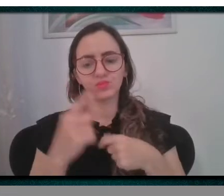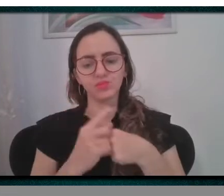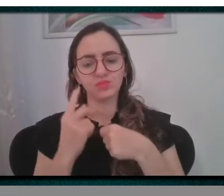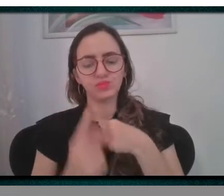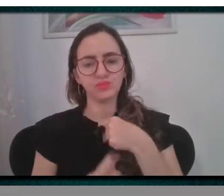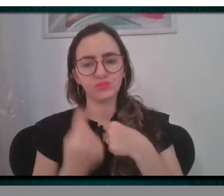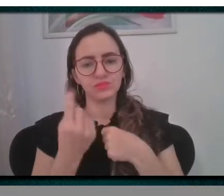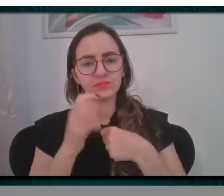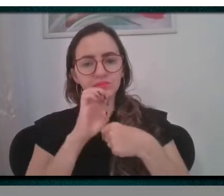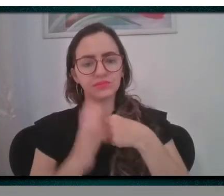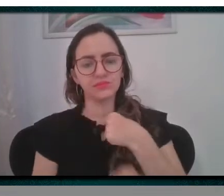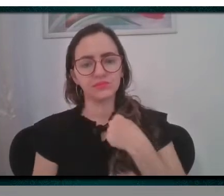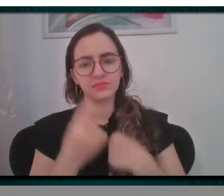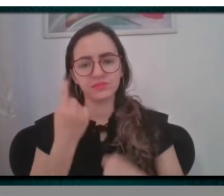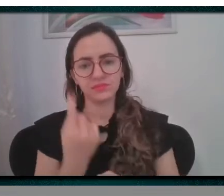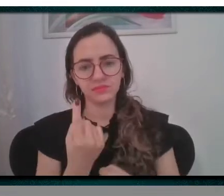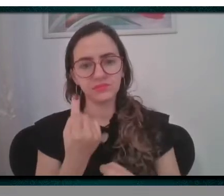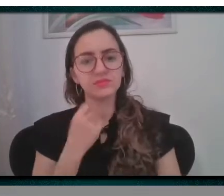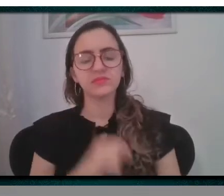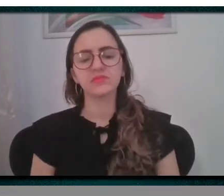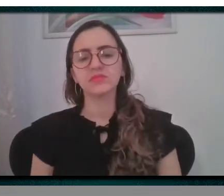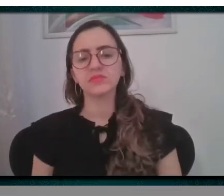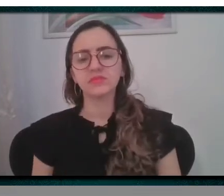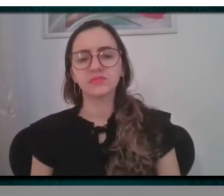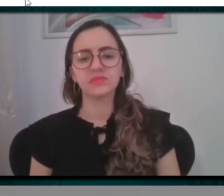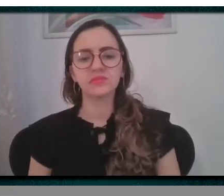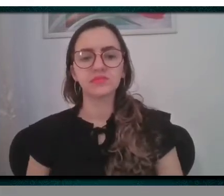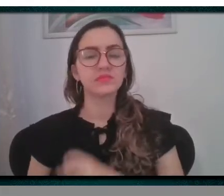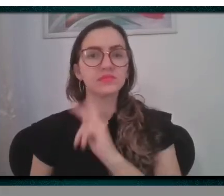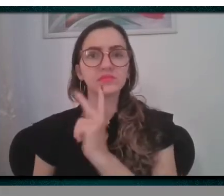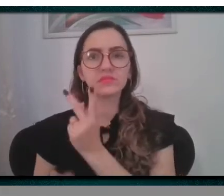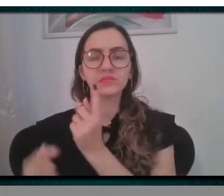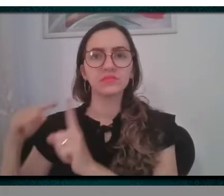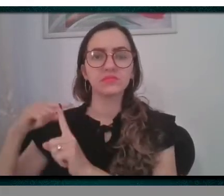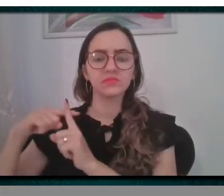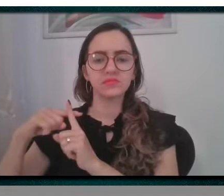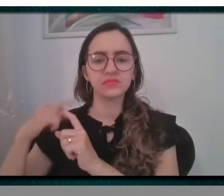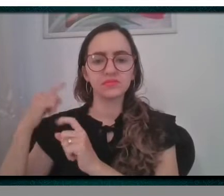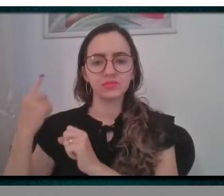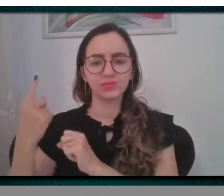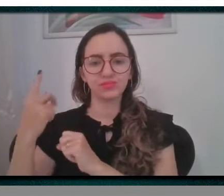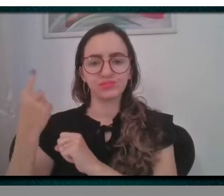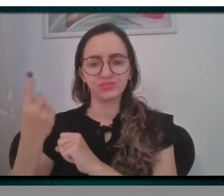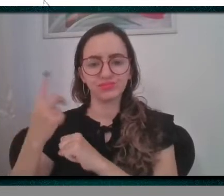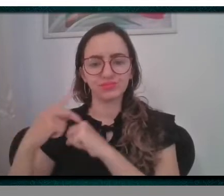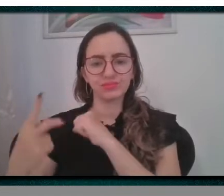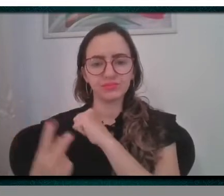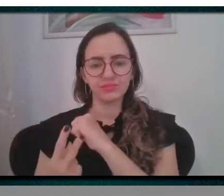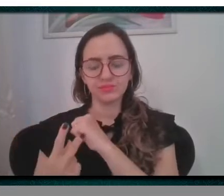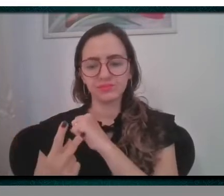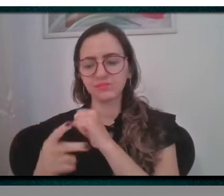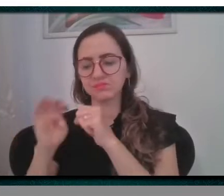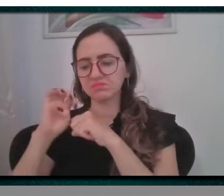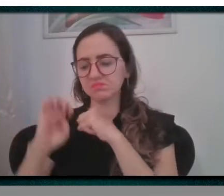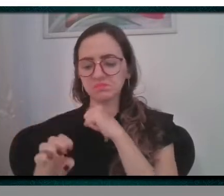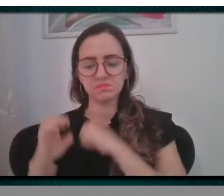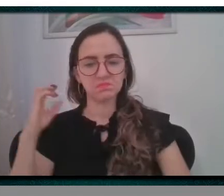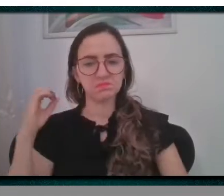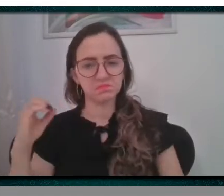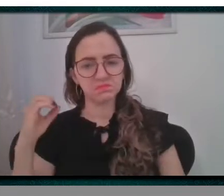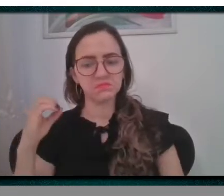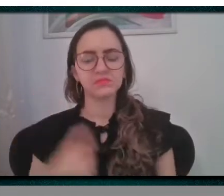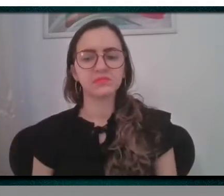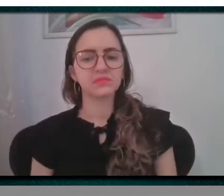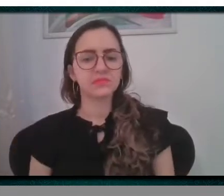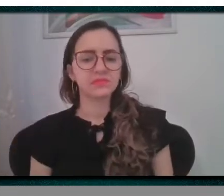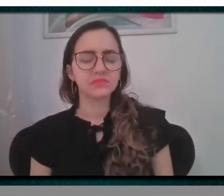e não tem nenhum elétron. Então, por isso que ele é chamado de próton nessa teoria, tá? A gente está falando do hidrogênio.